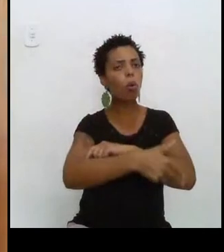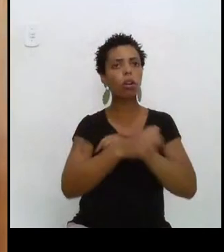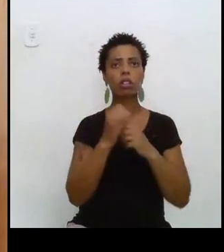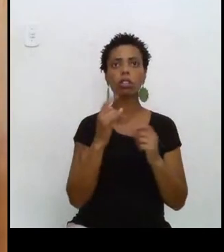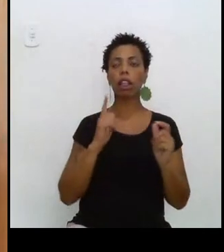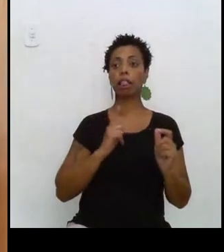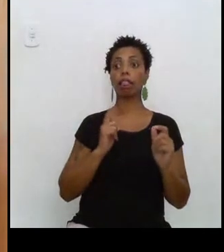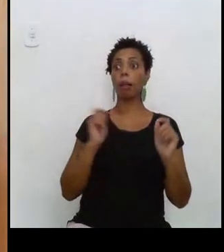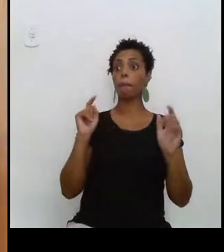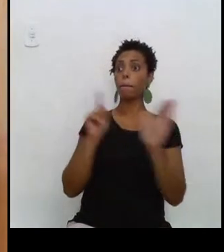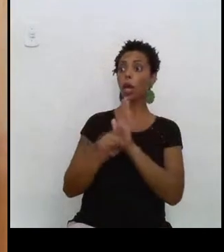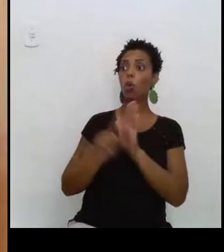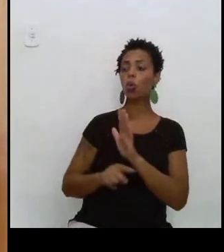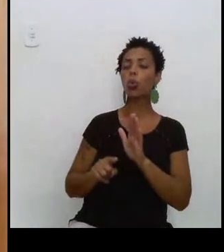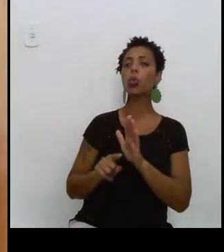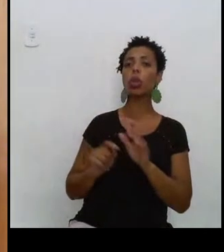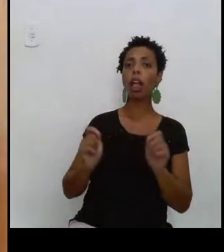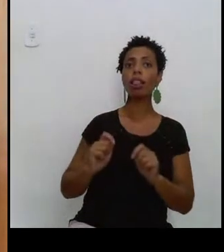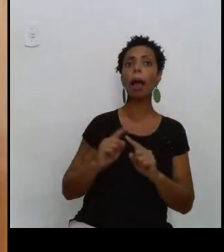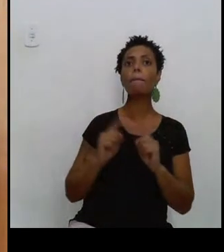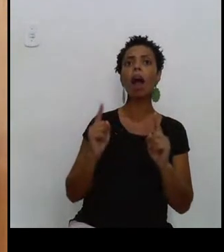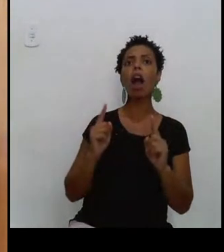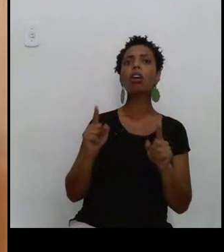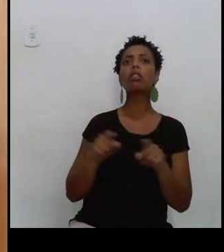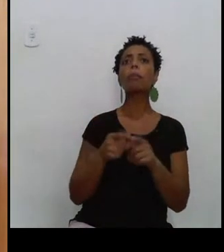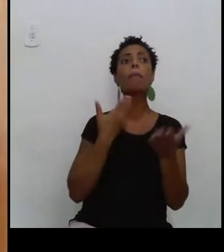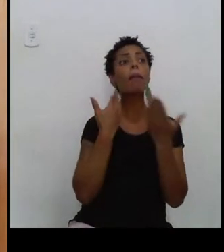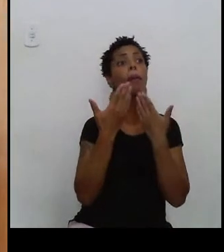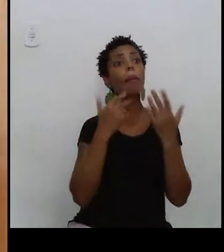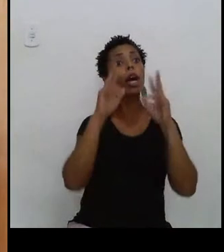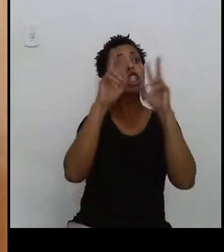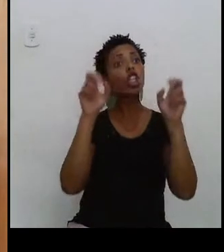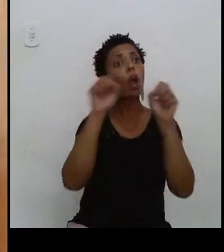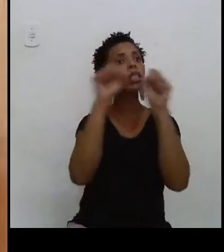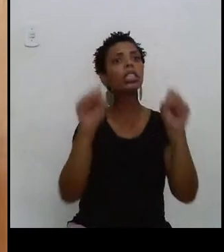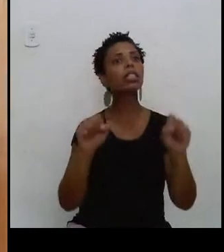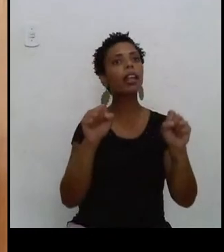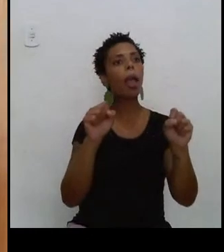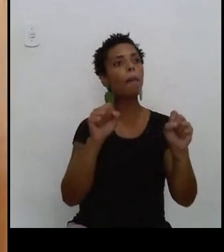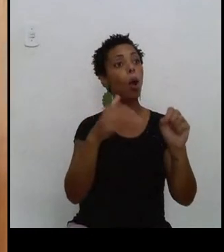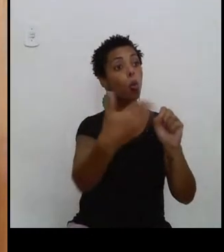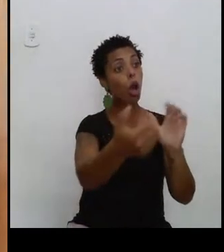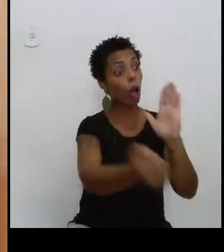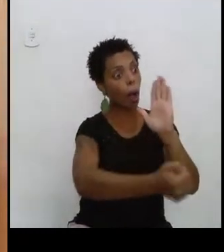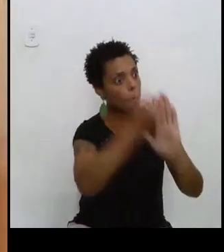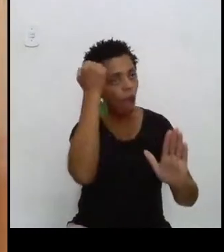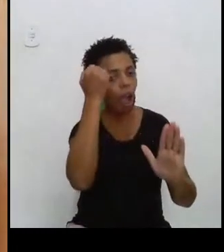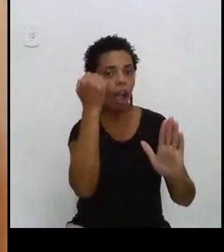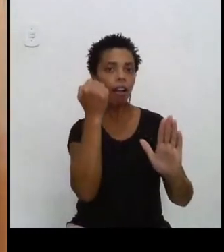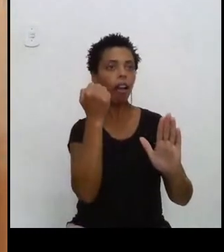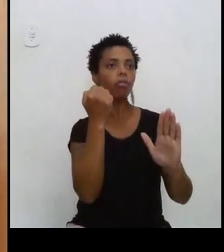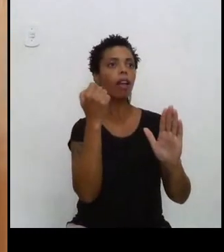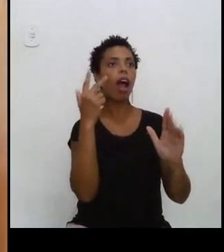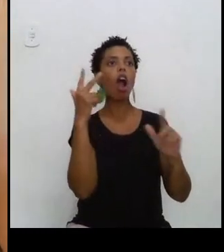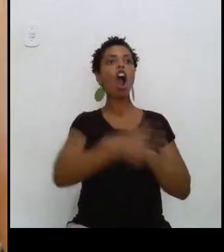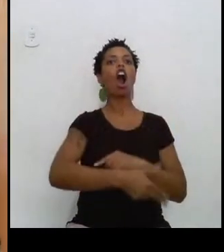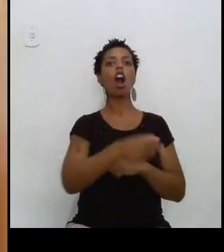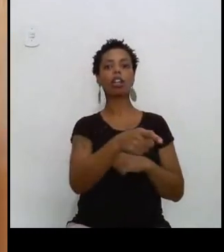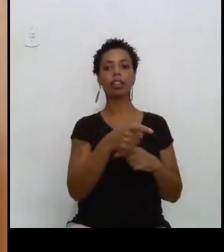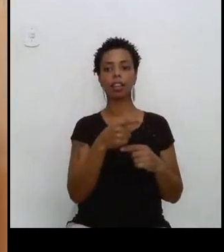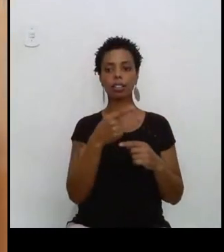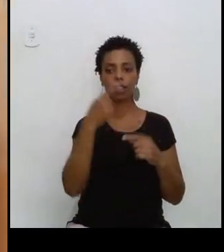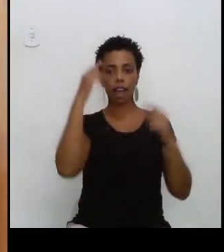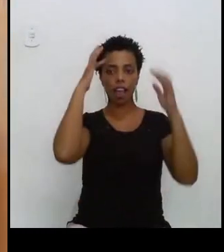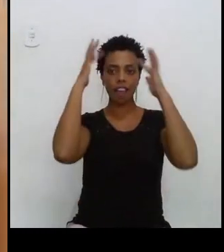gente e ele era gosta de qualquer tipo de conversa sempre foi absolutamente nada